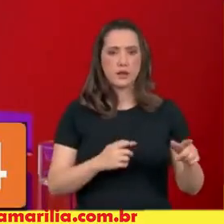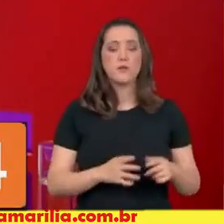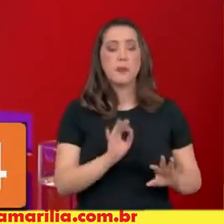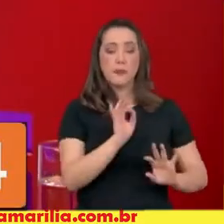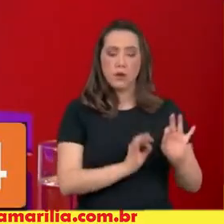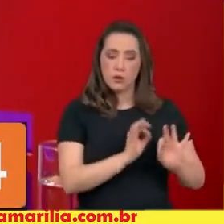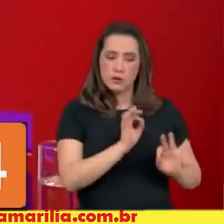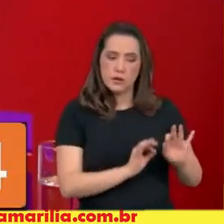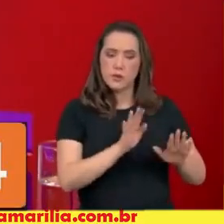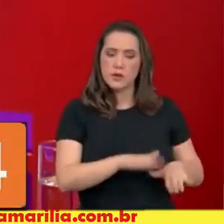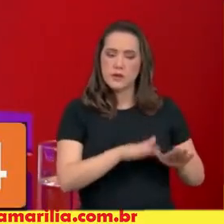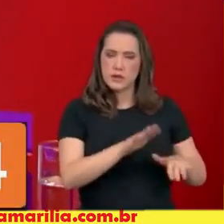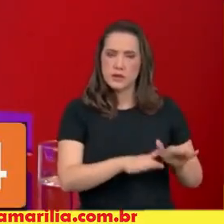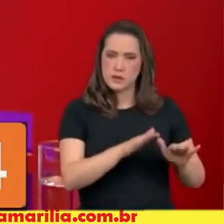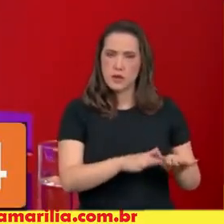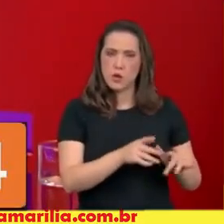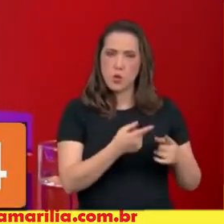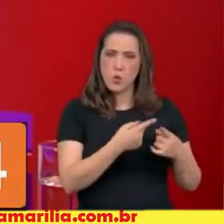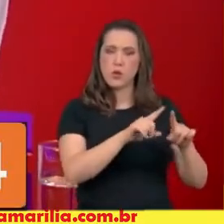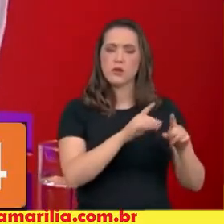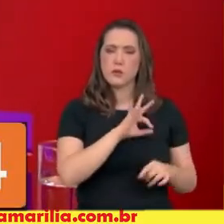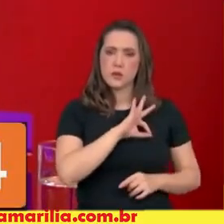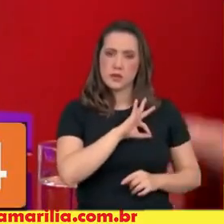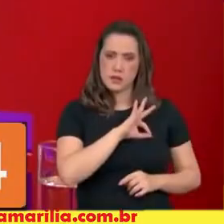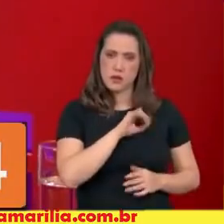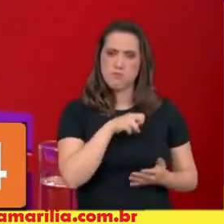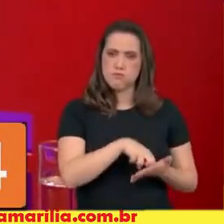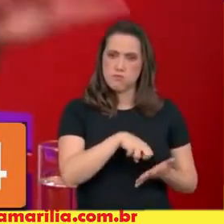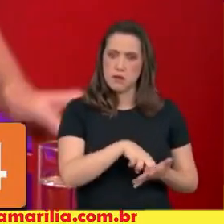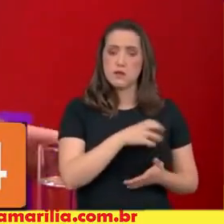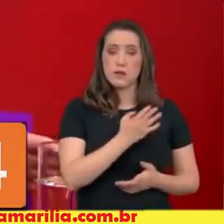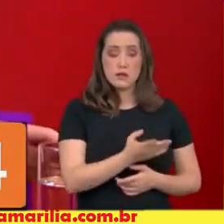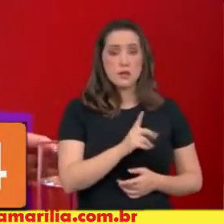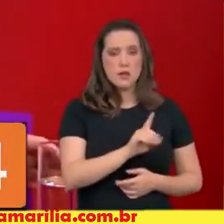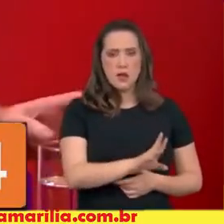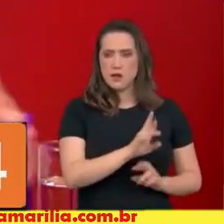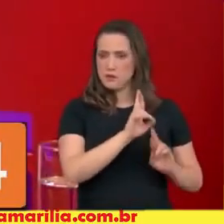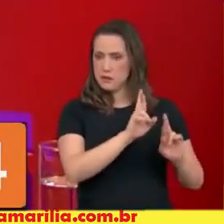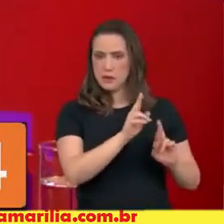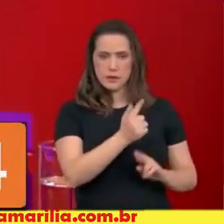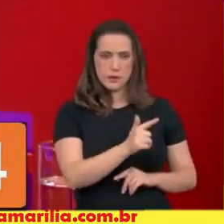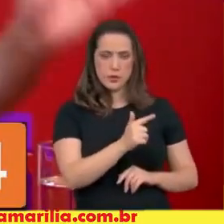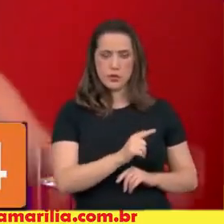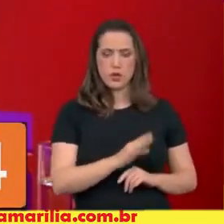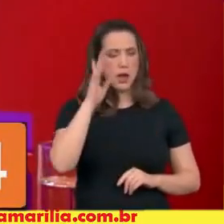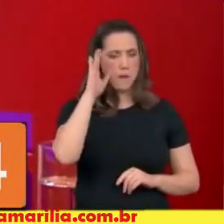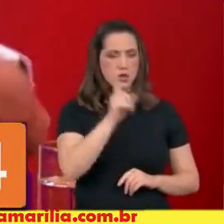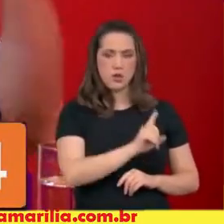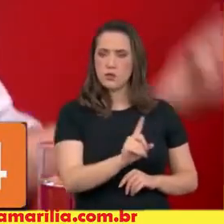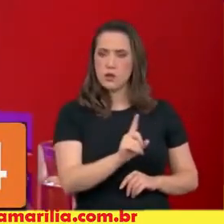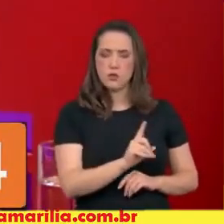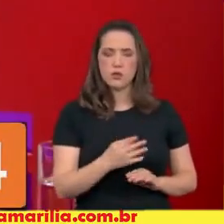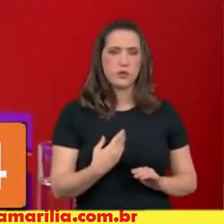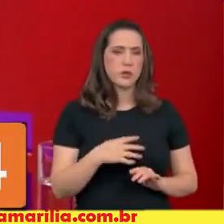policial na capital do Egito, Cairo. E eles nem tinham esperança, nem imaginaram que iam